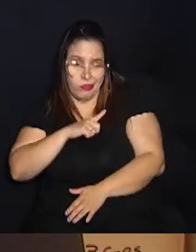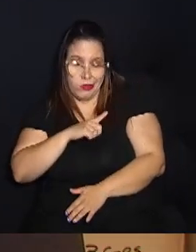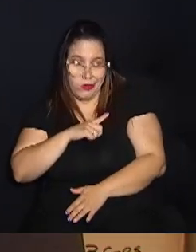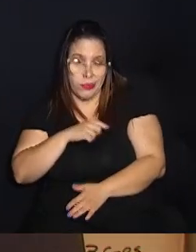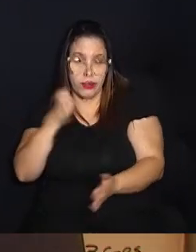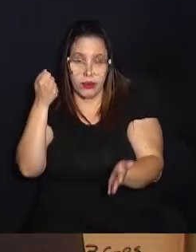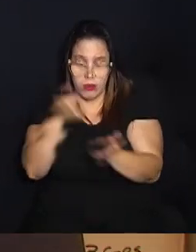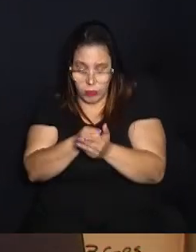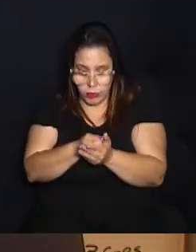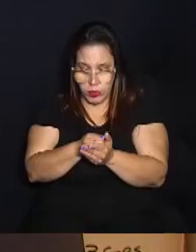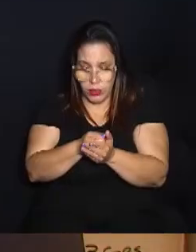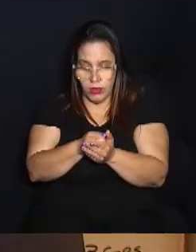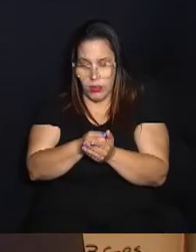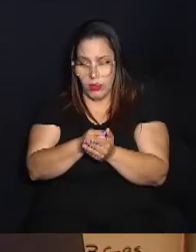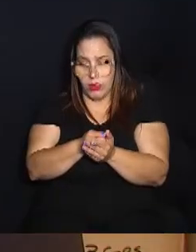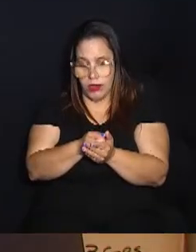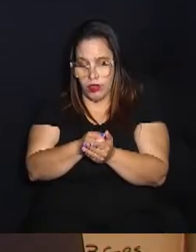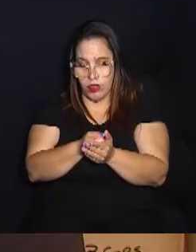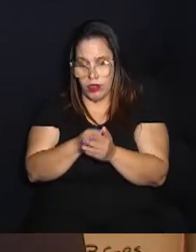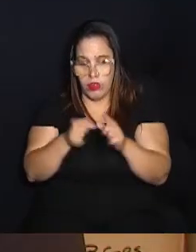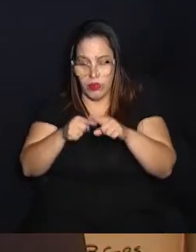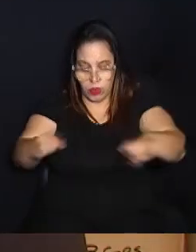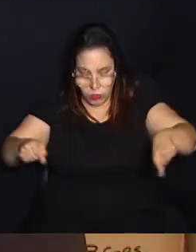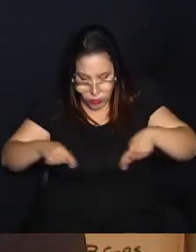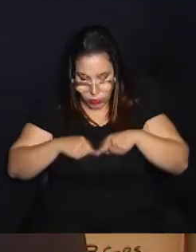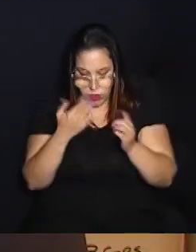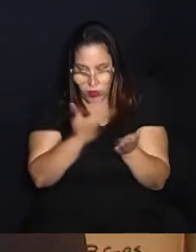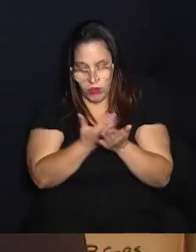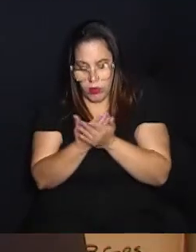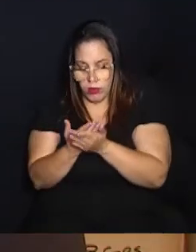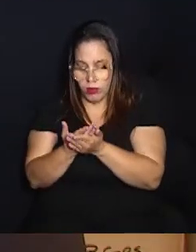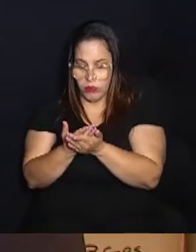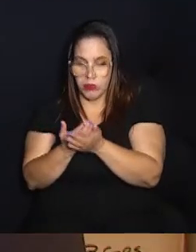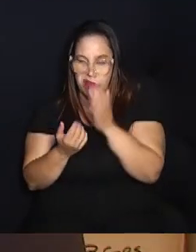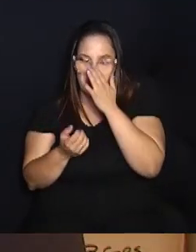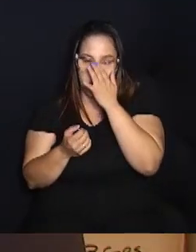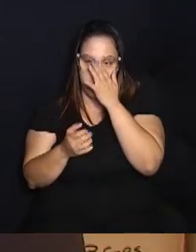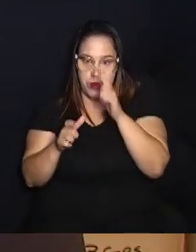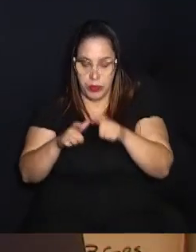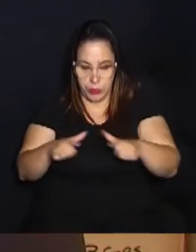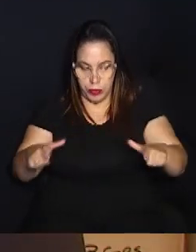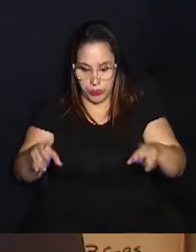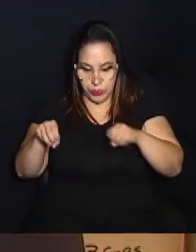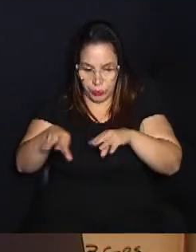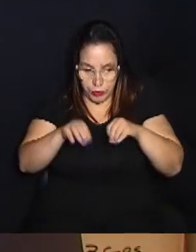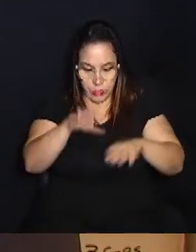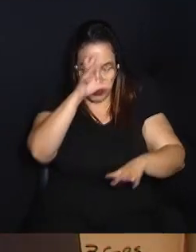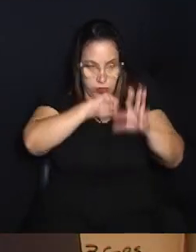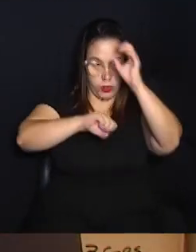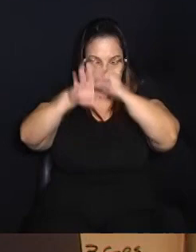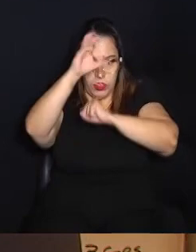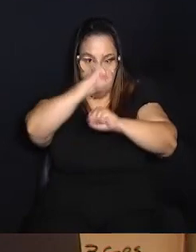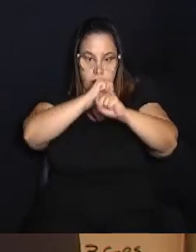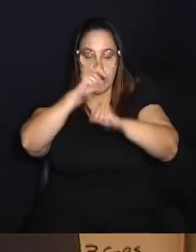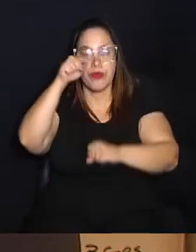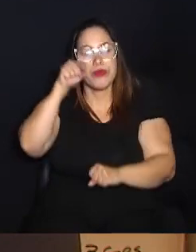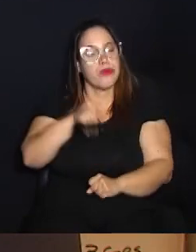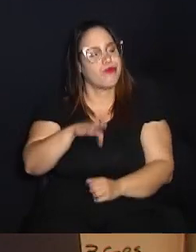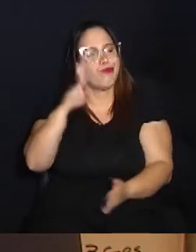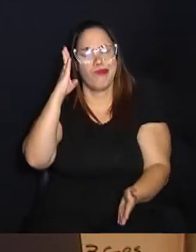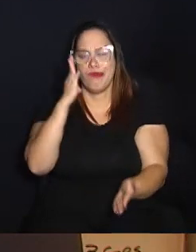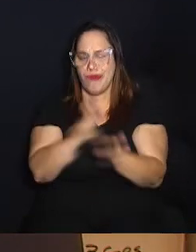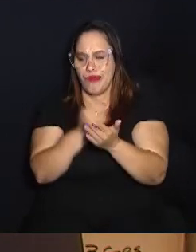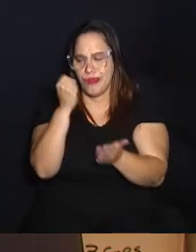aí um marco na democratização da sala de aula, a democratização no espaço de ensinar e aprender.